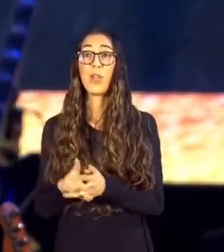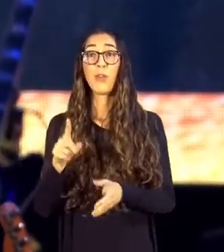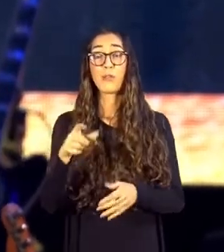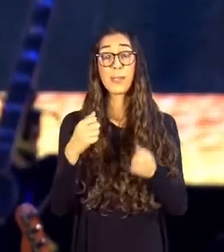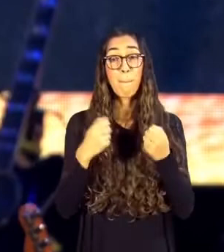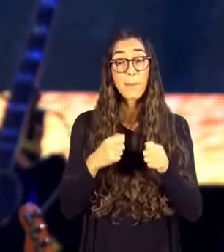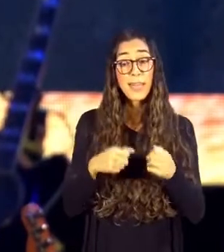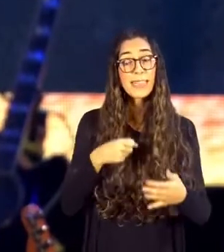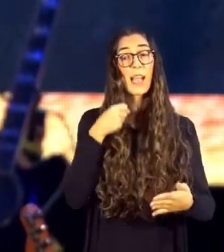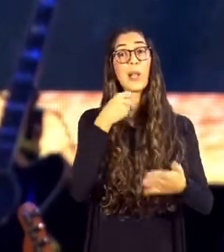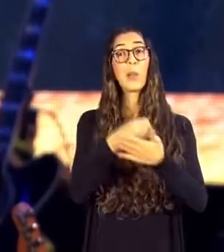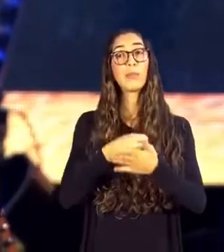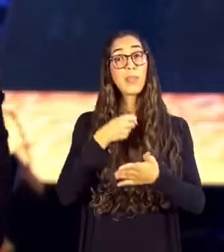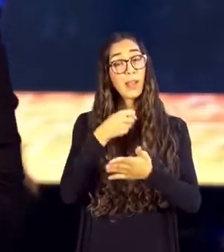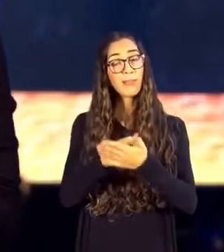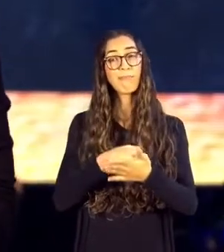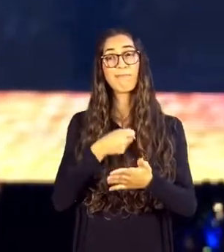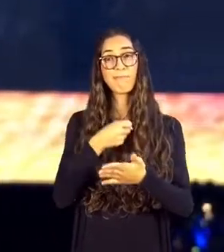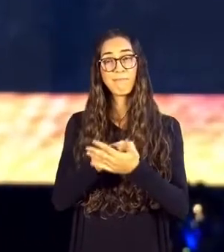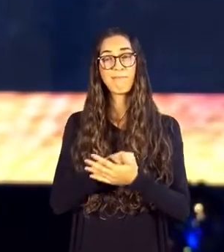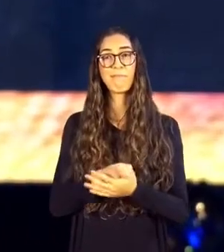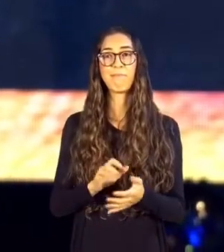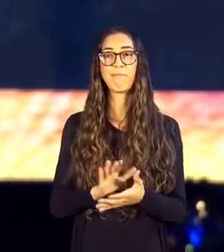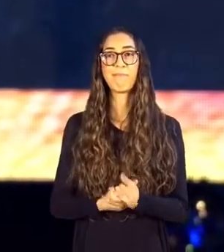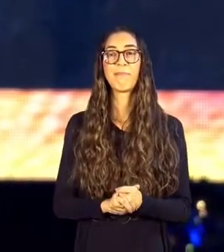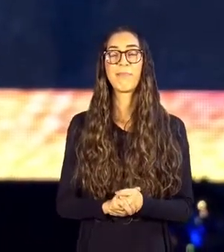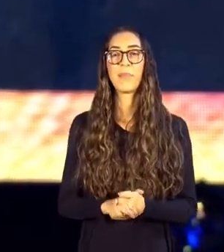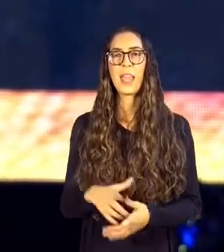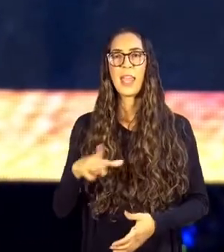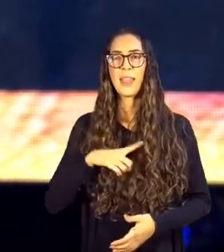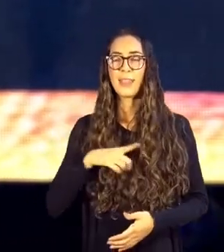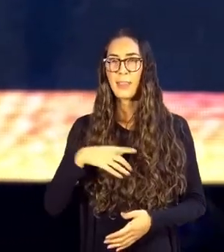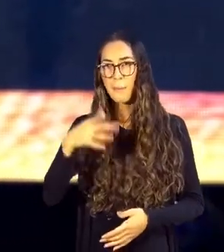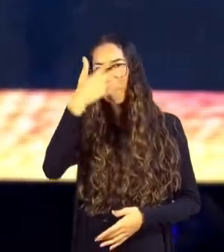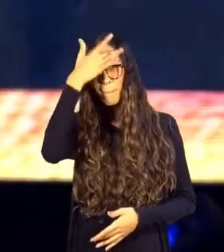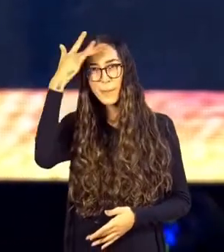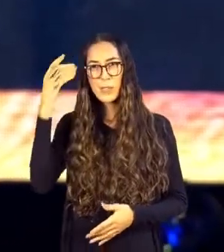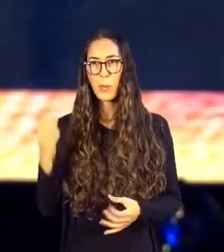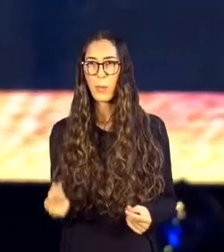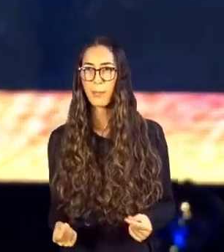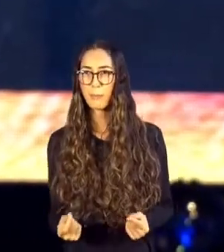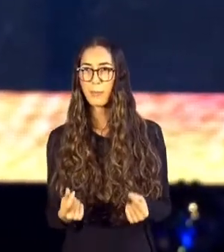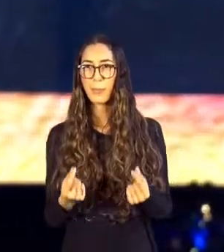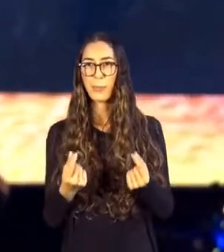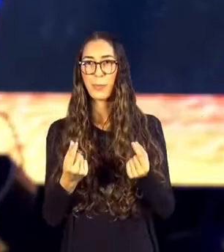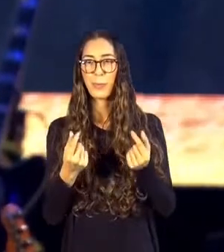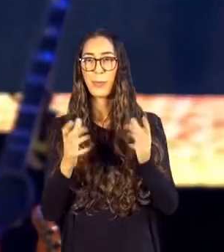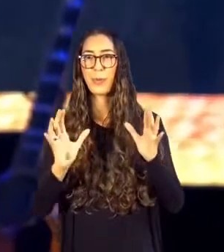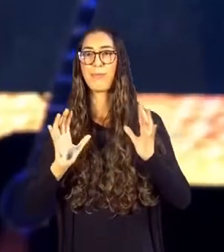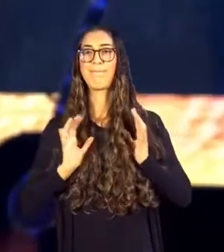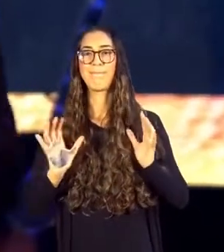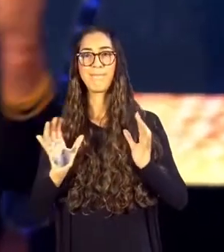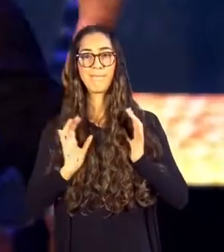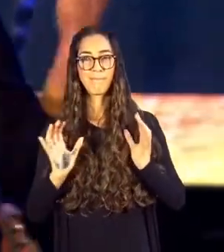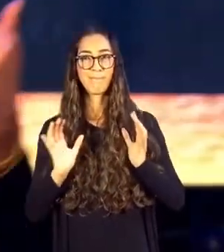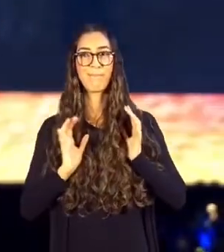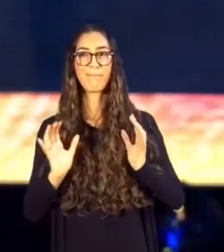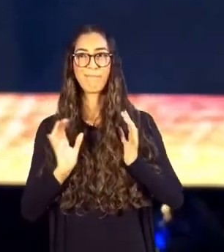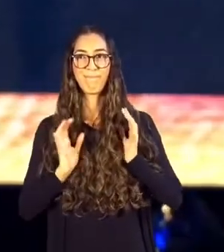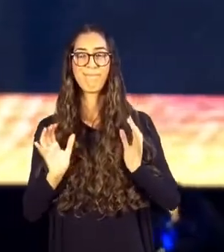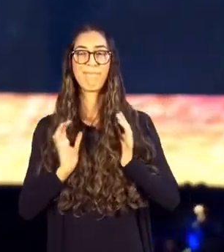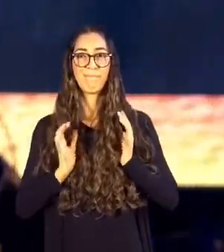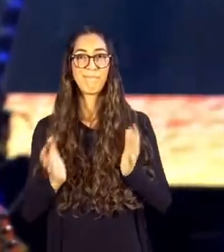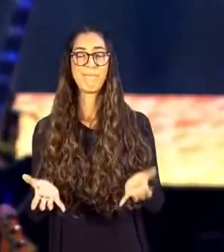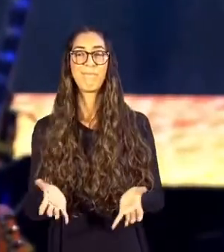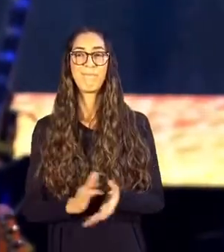Sabe, existem bilionários, gente que tem muito dinheiro. E você pensa assim, o pensamento raso, o pensamento que Paulo está